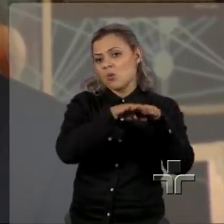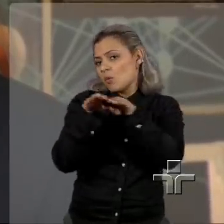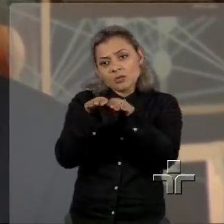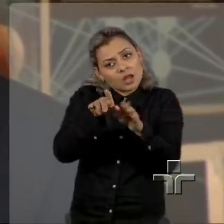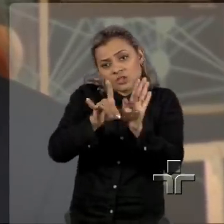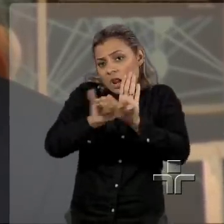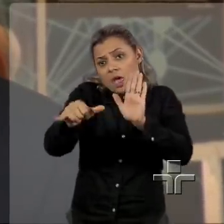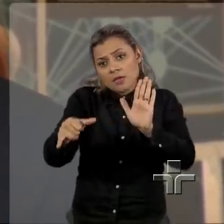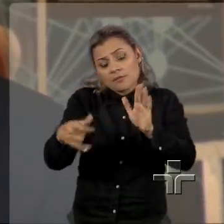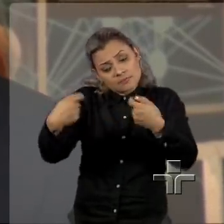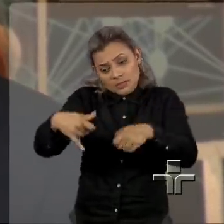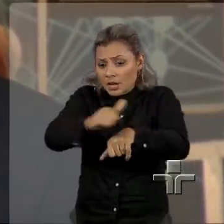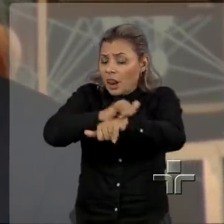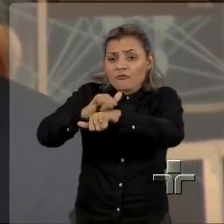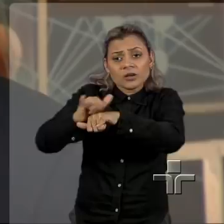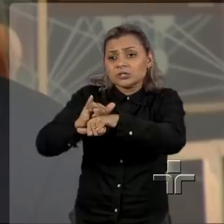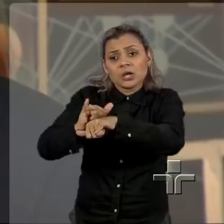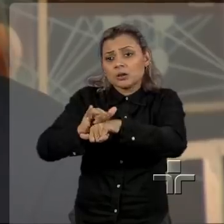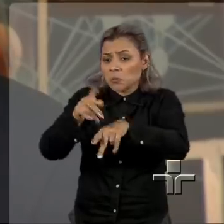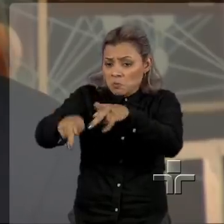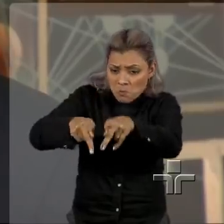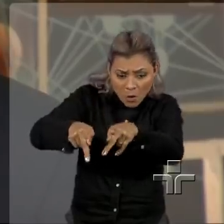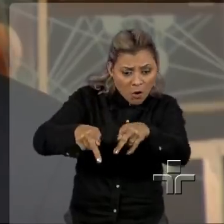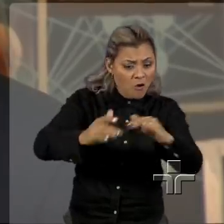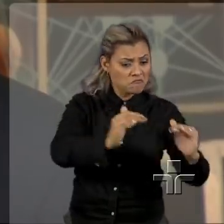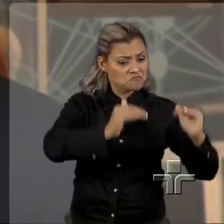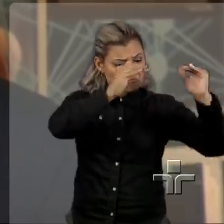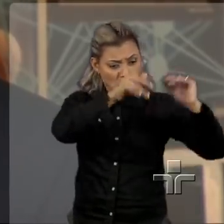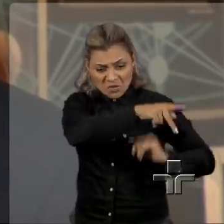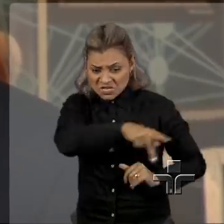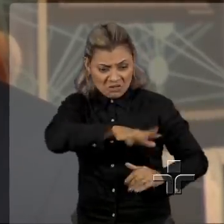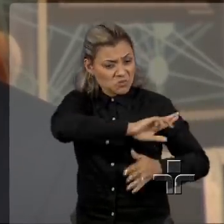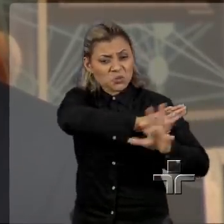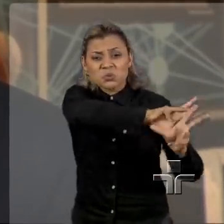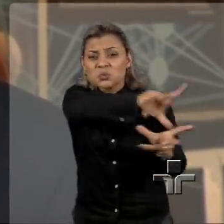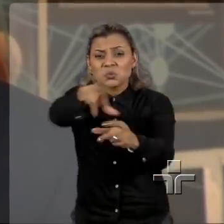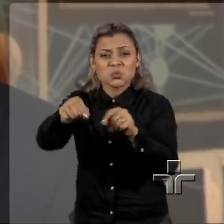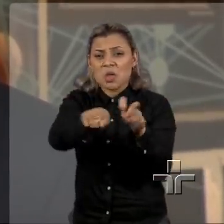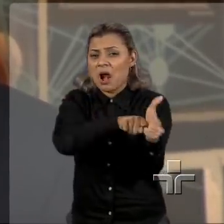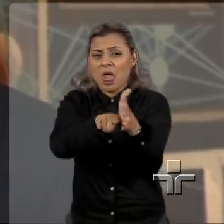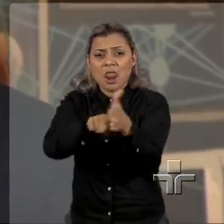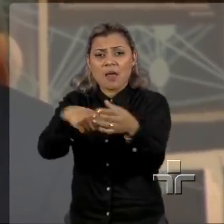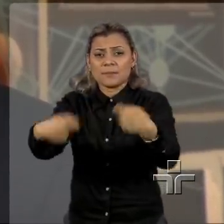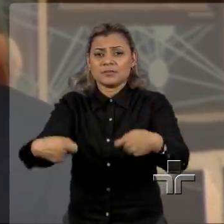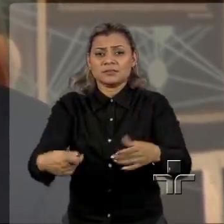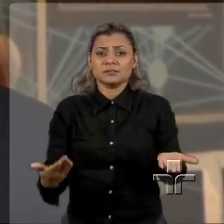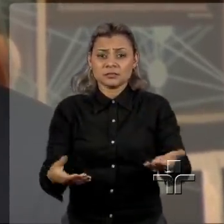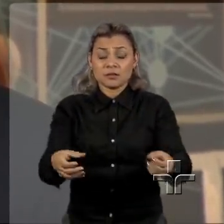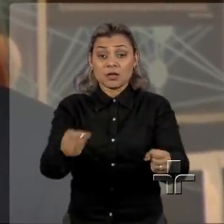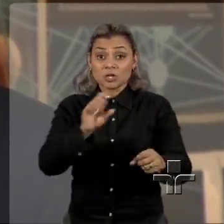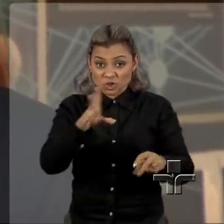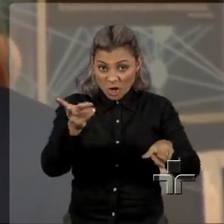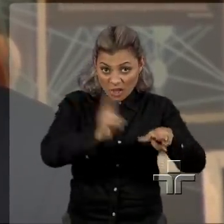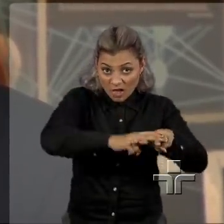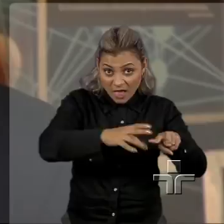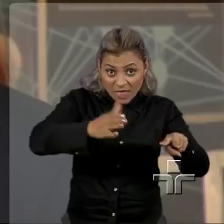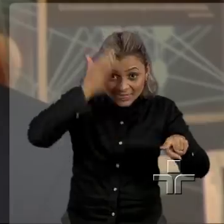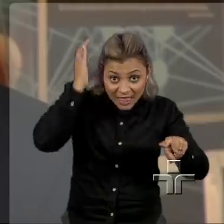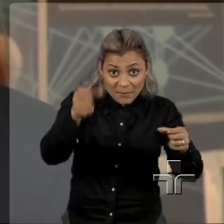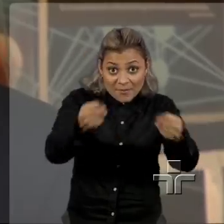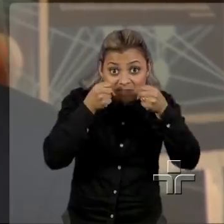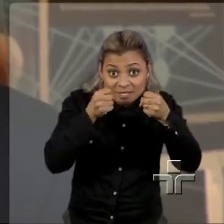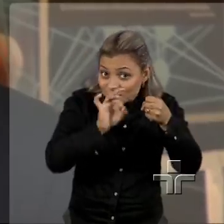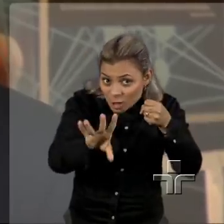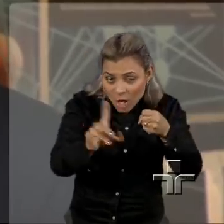lei. Então, a Lava Jato ela foi um divisor de águas, porque ela não colocou apenas o ex-presidente Temer agora atrás das grades. Também o ex-presidente Lula e